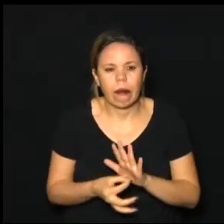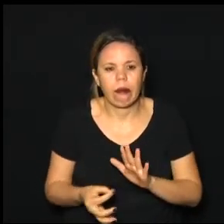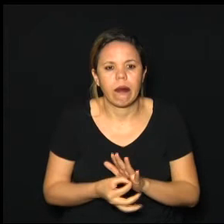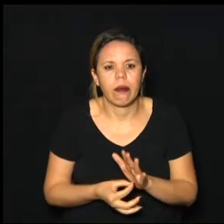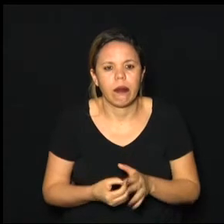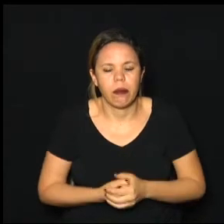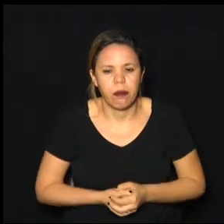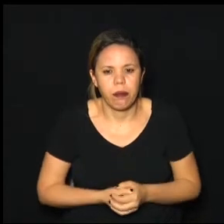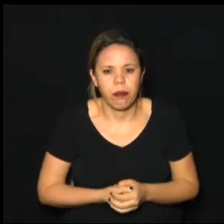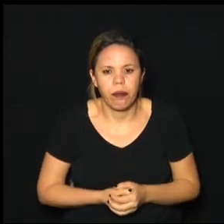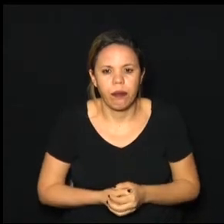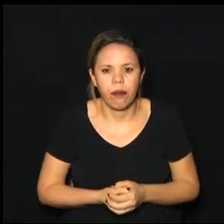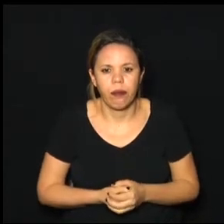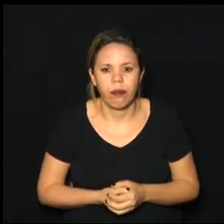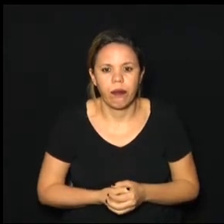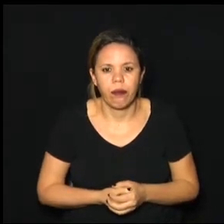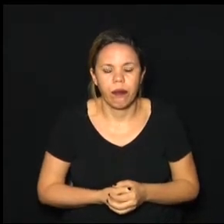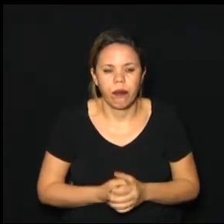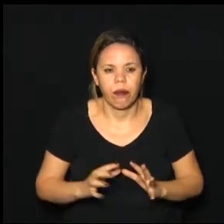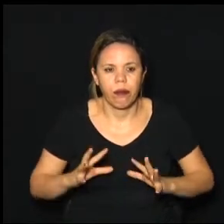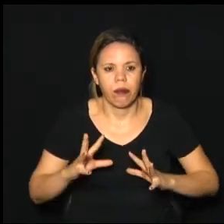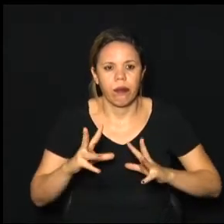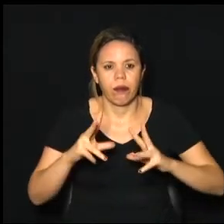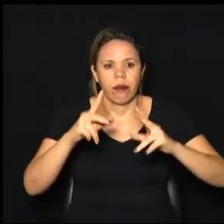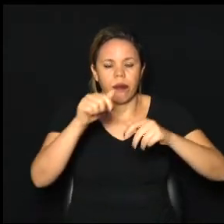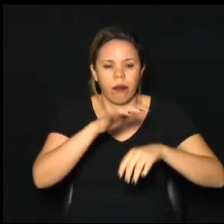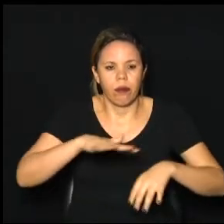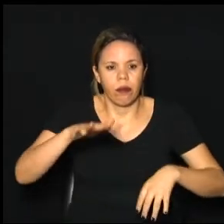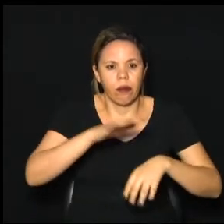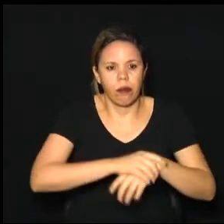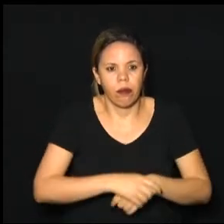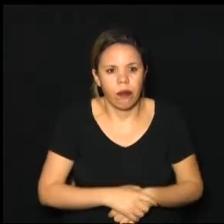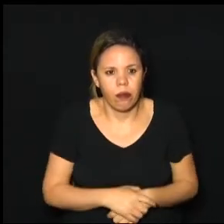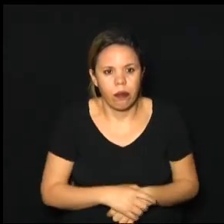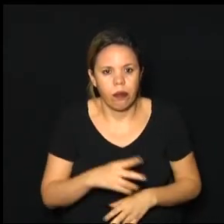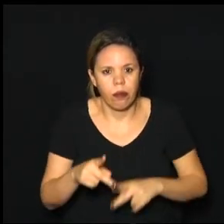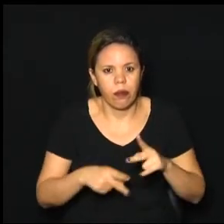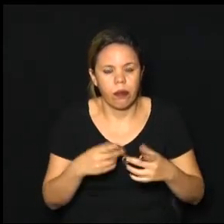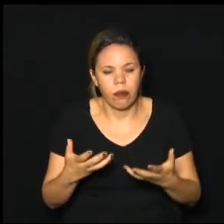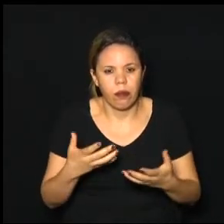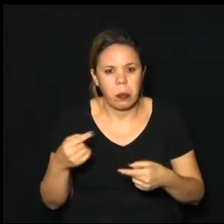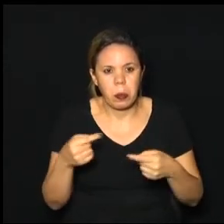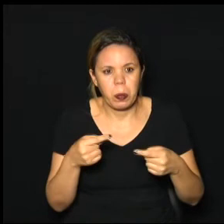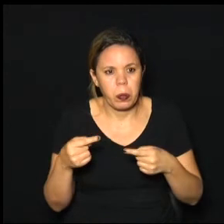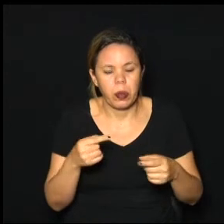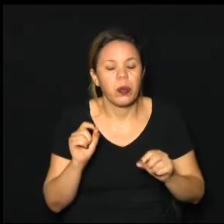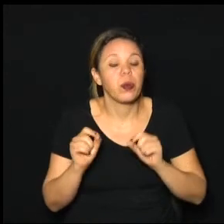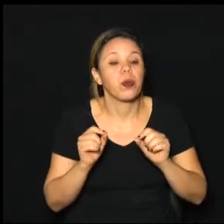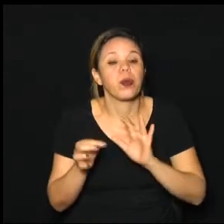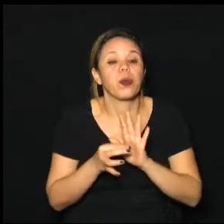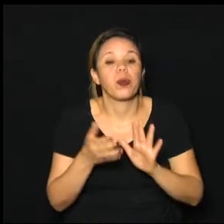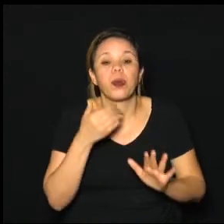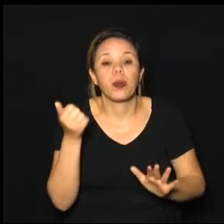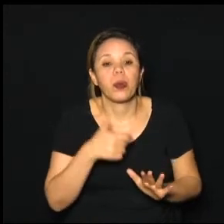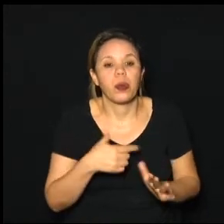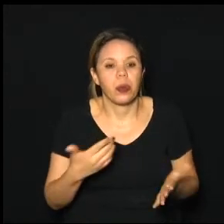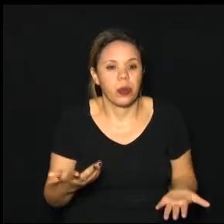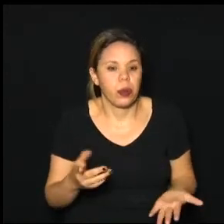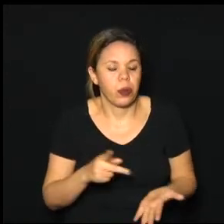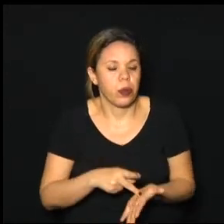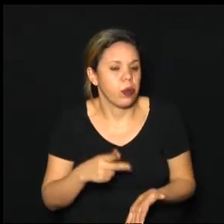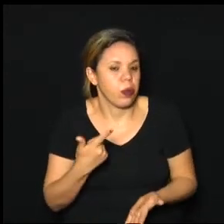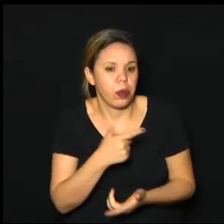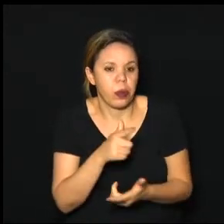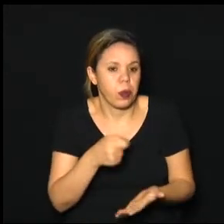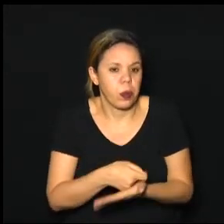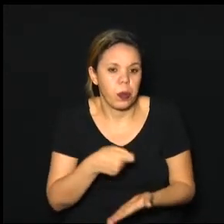opiniões de todos os lados, enfim, e todo mundo querendo competir qual é a opinião melhor, né? Quando na verdade não